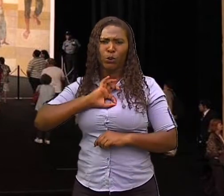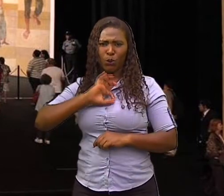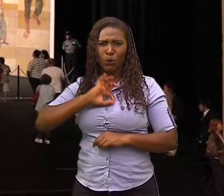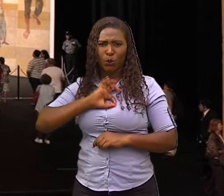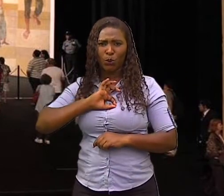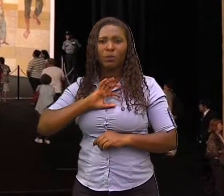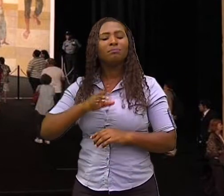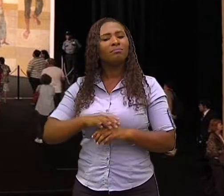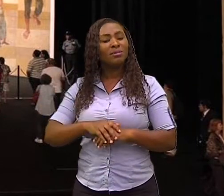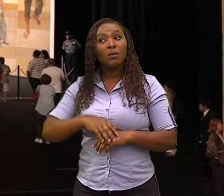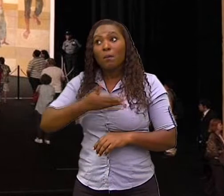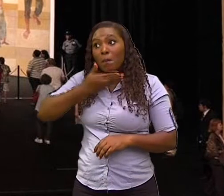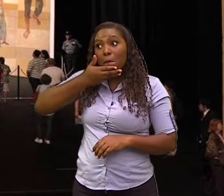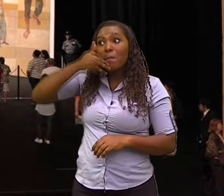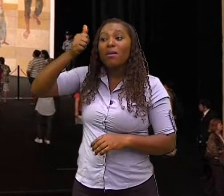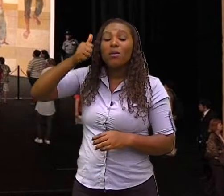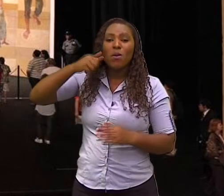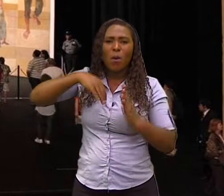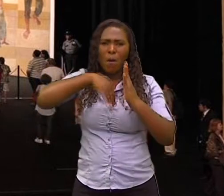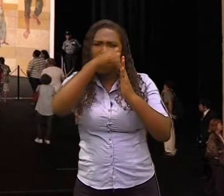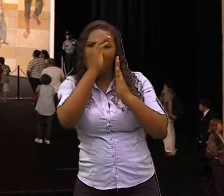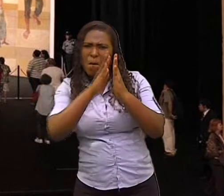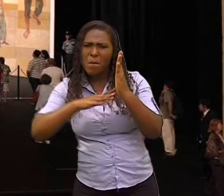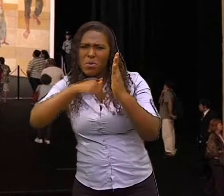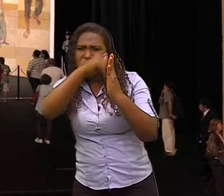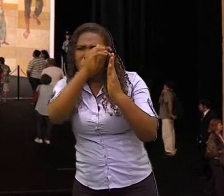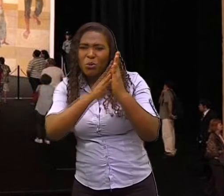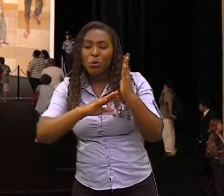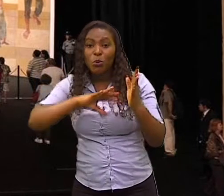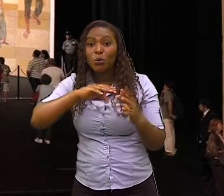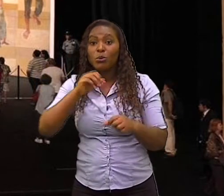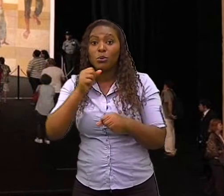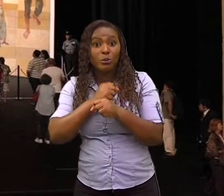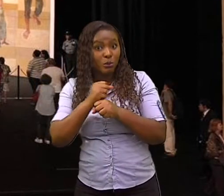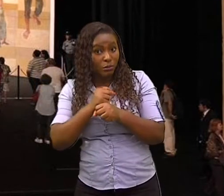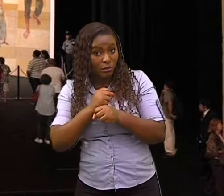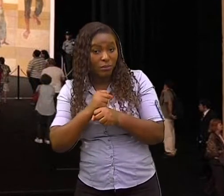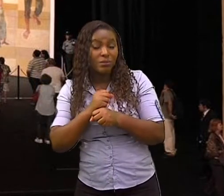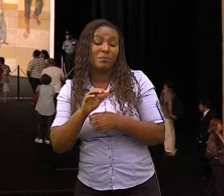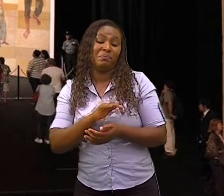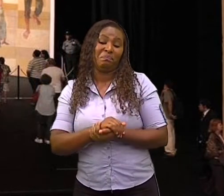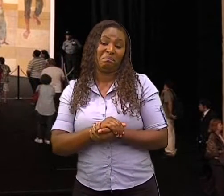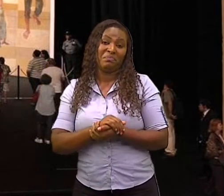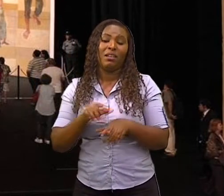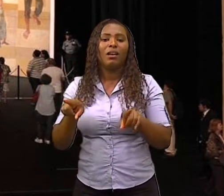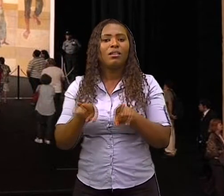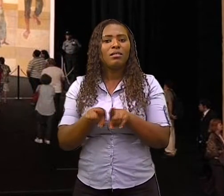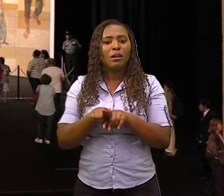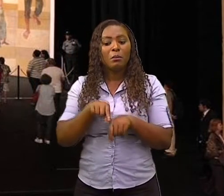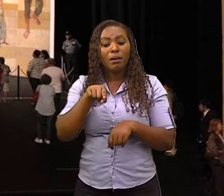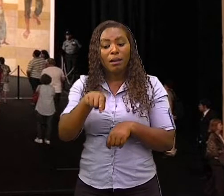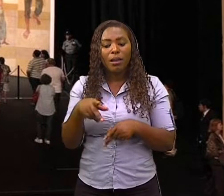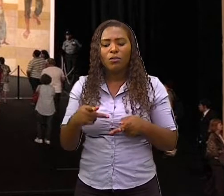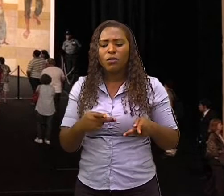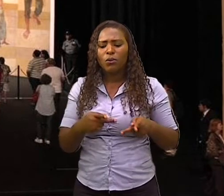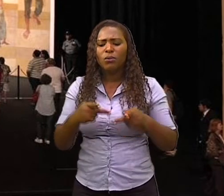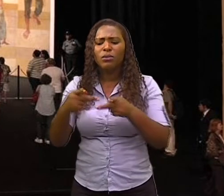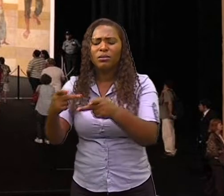importante ressaltar também que Portinari foi o único artista brasileiro convidado para a exposição de 50 anos da arte